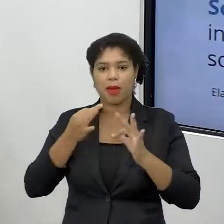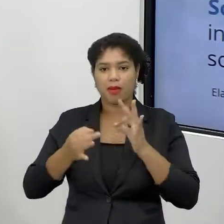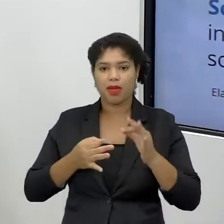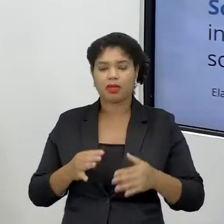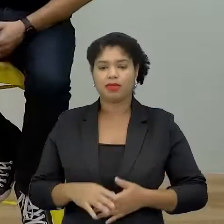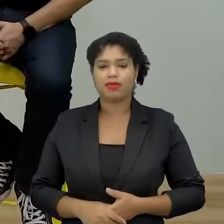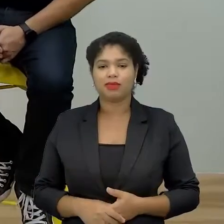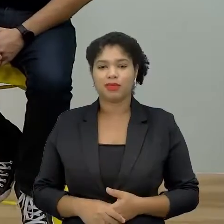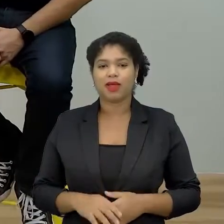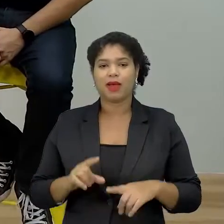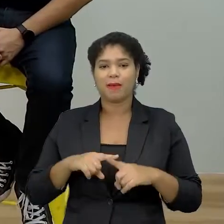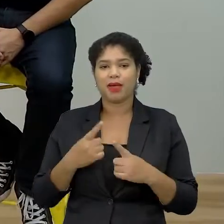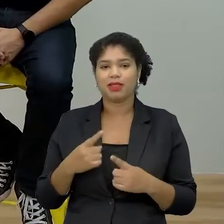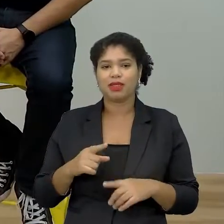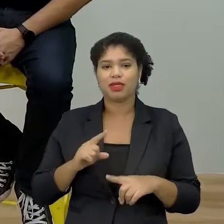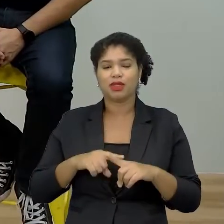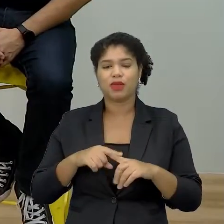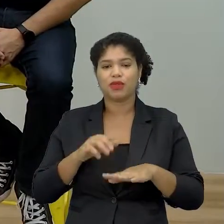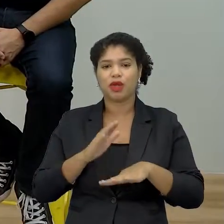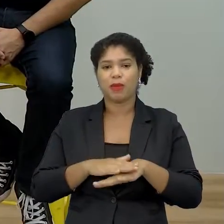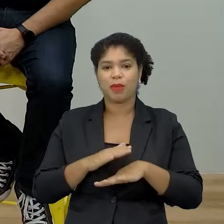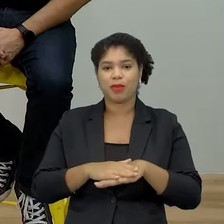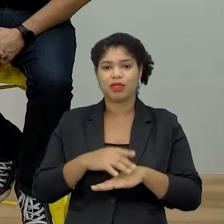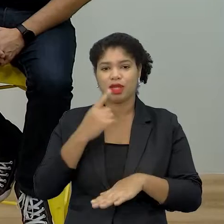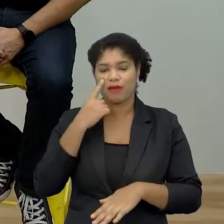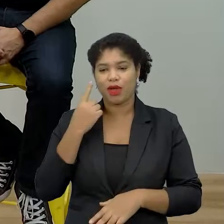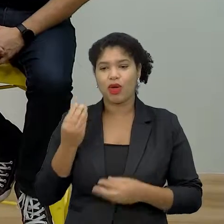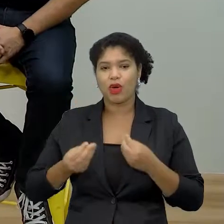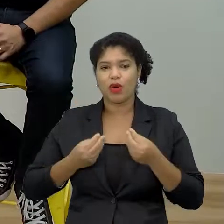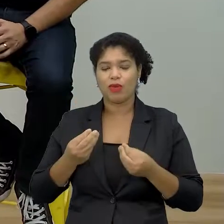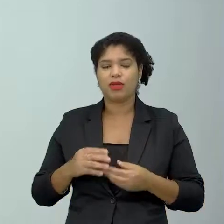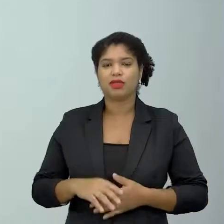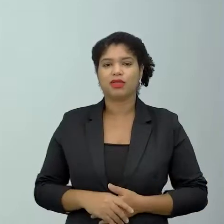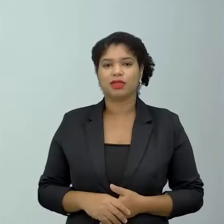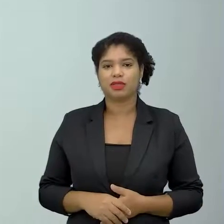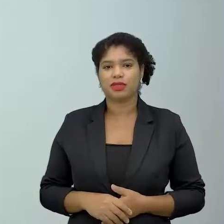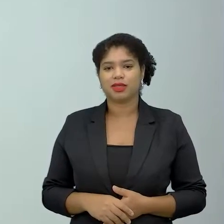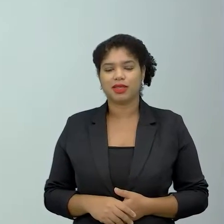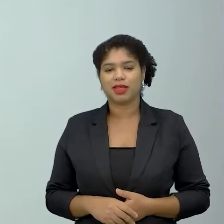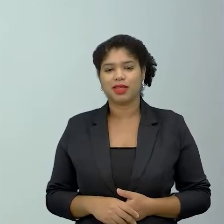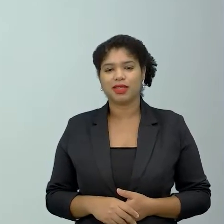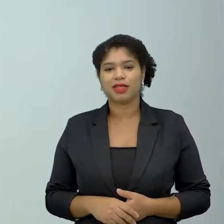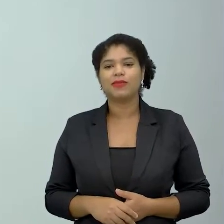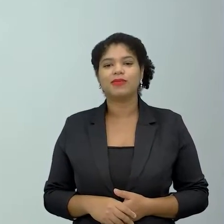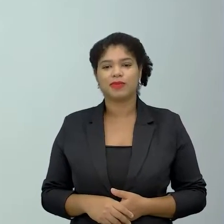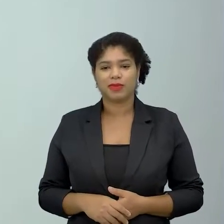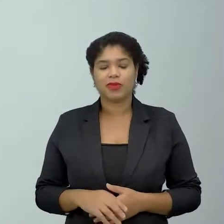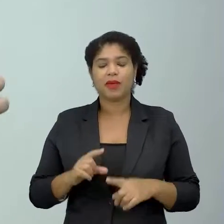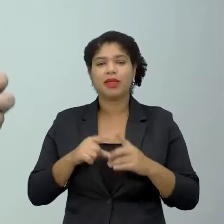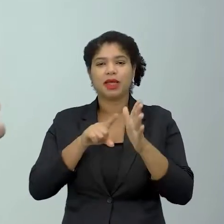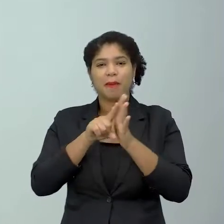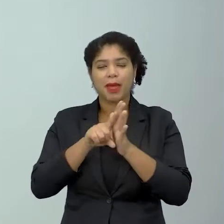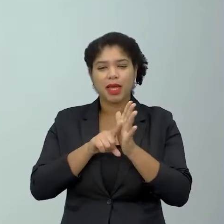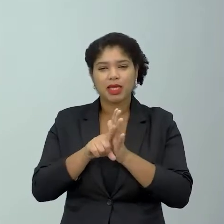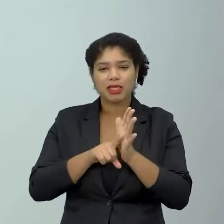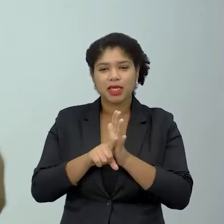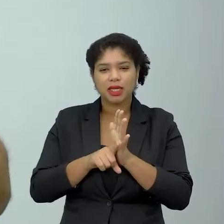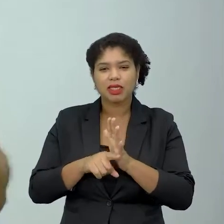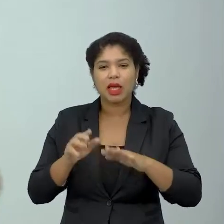a gente já viu. Então, começando que a gente está falando de investigação científica. Ok. Então, investigação científica é a gente pesquisar,